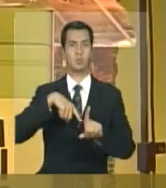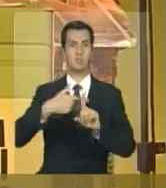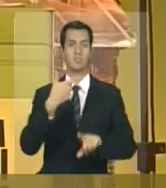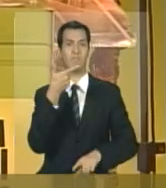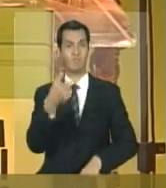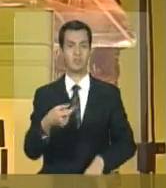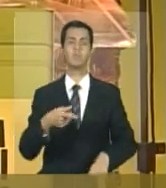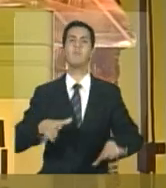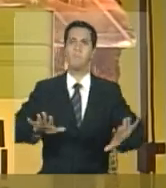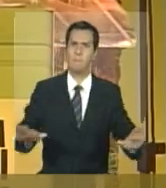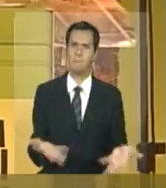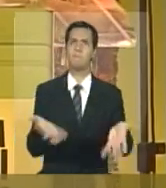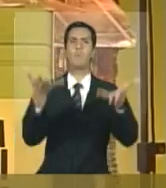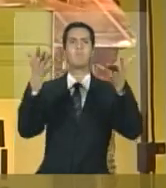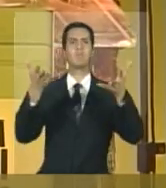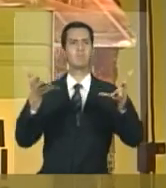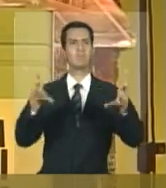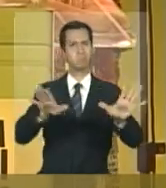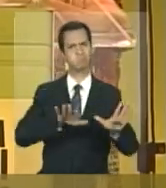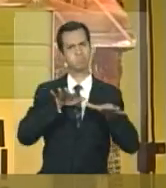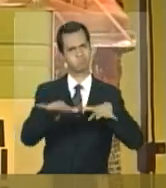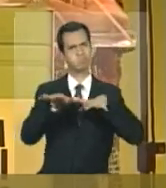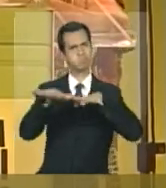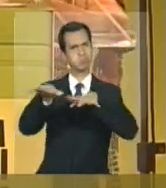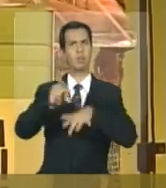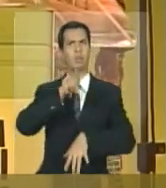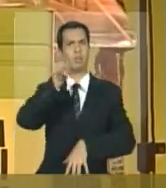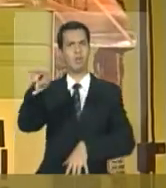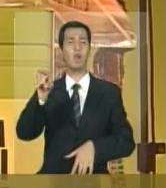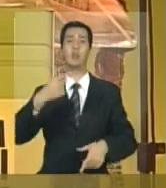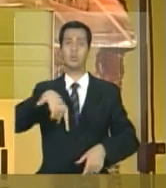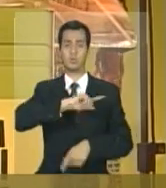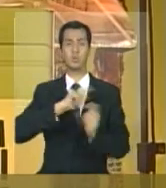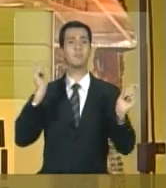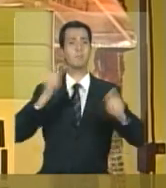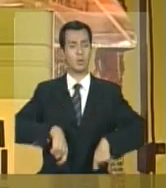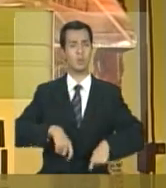país, para que a gente possa questionar o modelo,